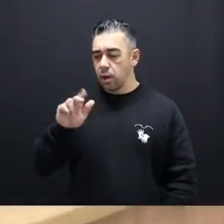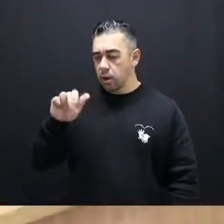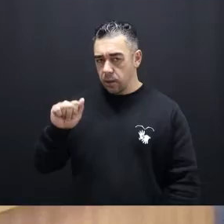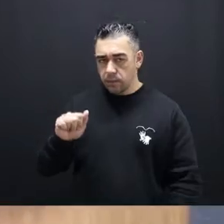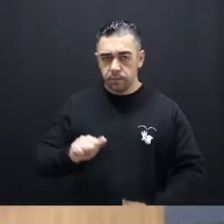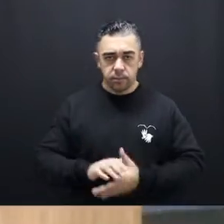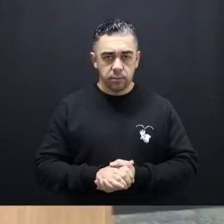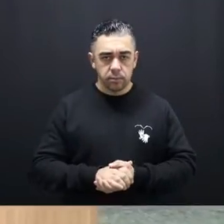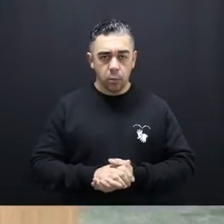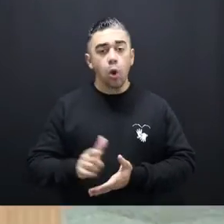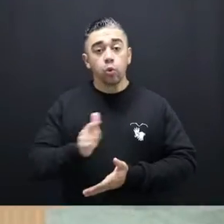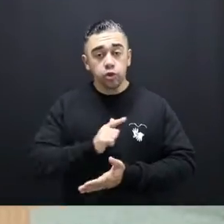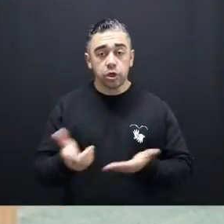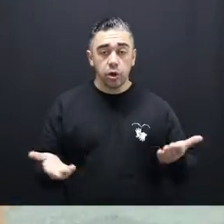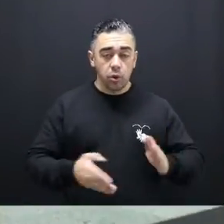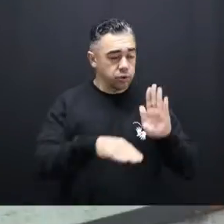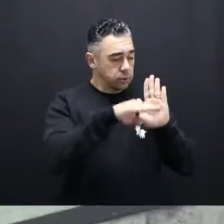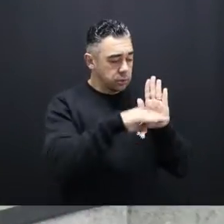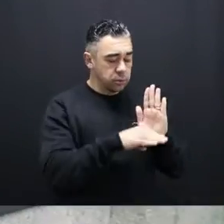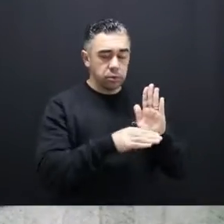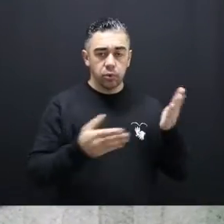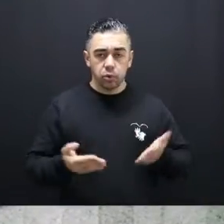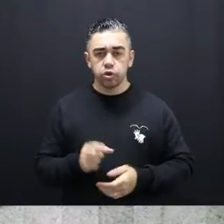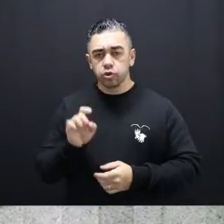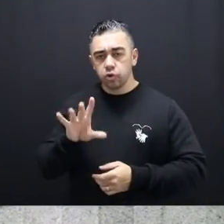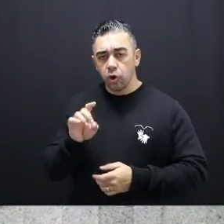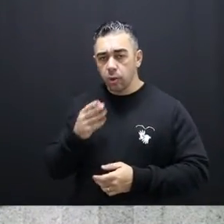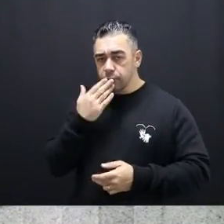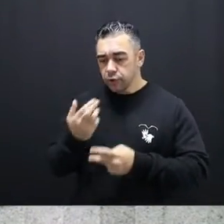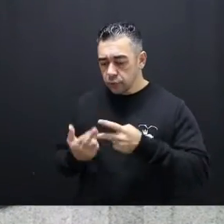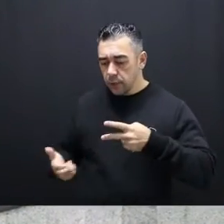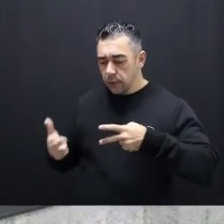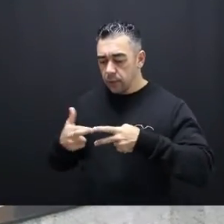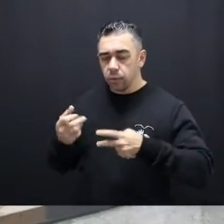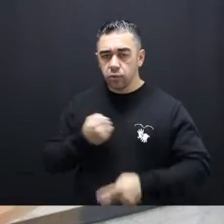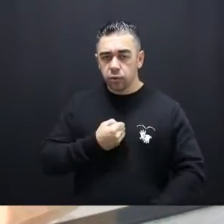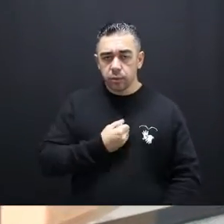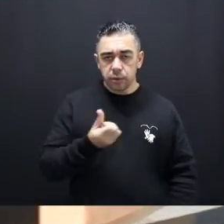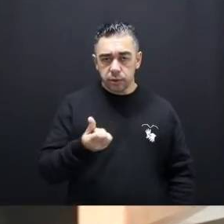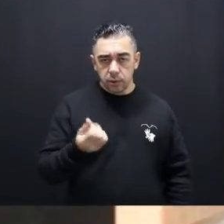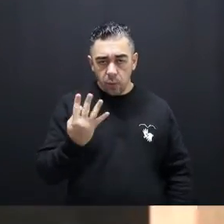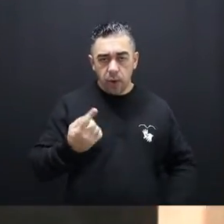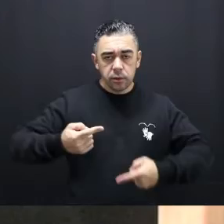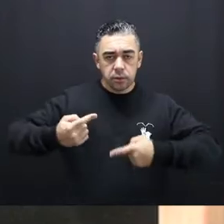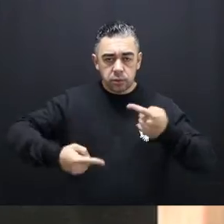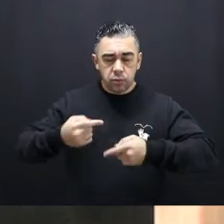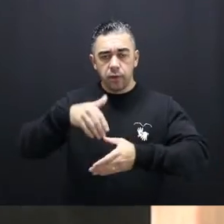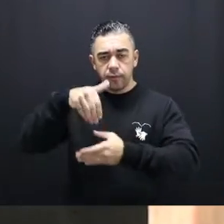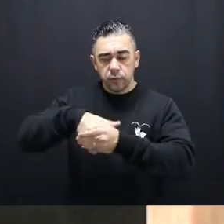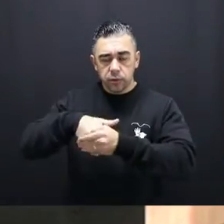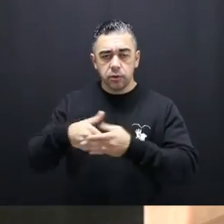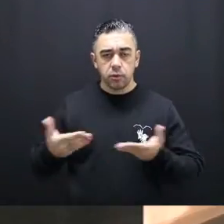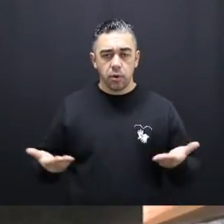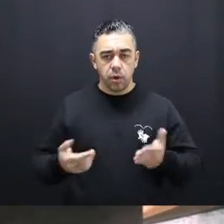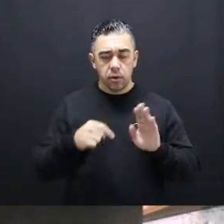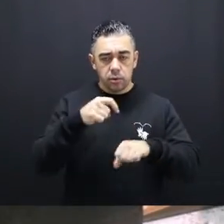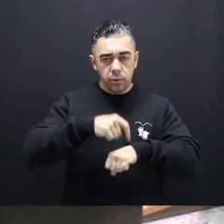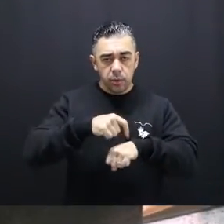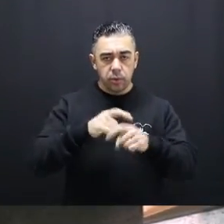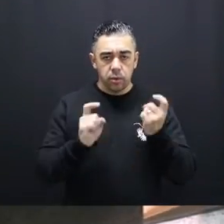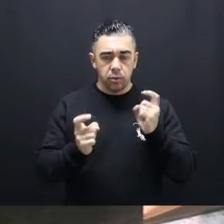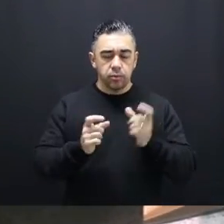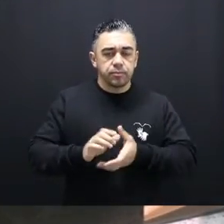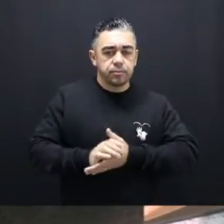quero que continha no expediente do seu presente ficando apenas o requerimento nº 64 para discussão e votação na hora do dia